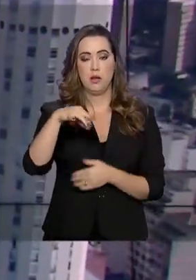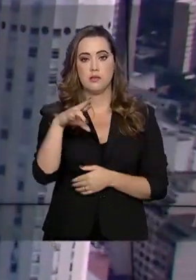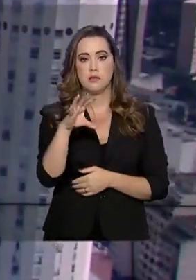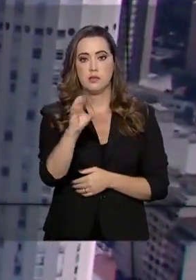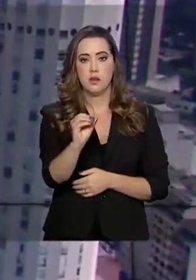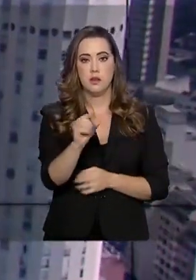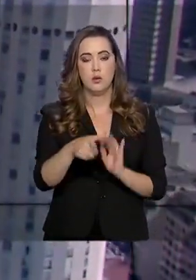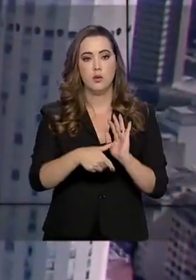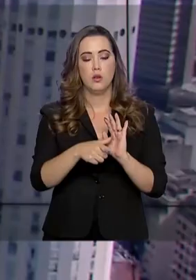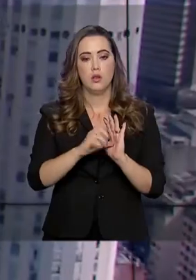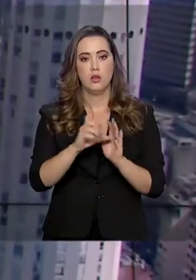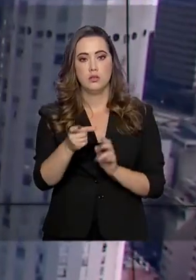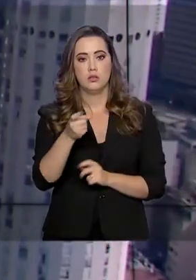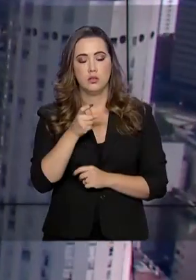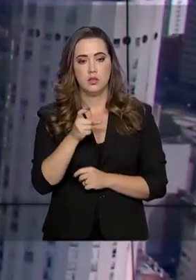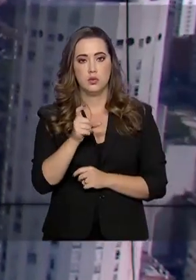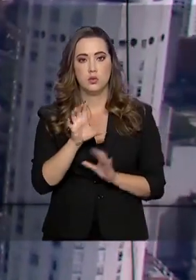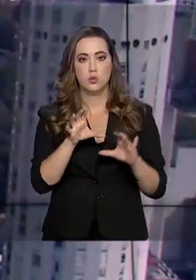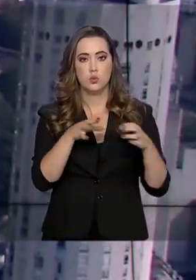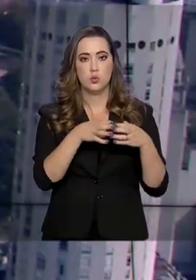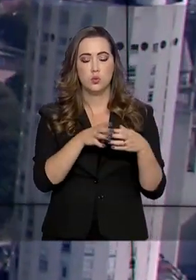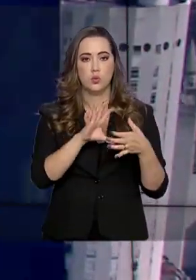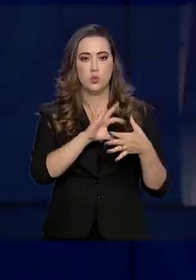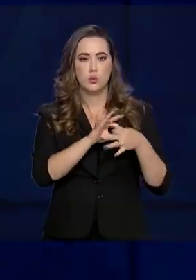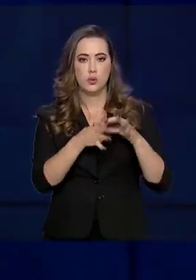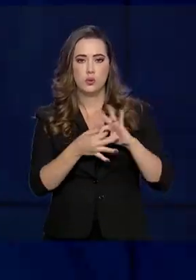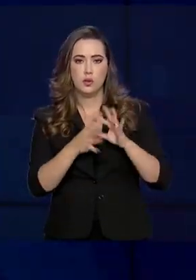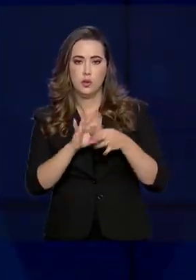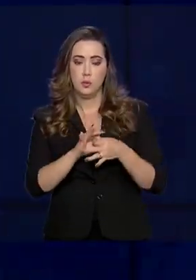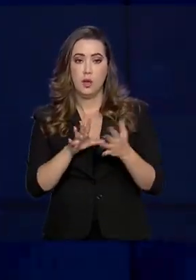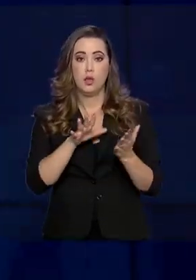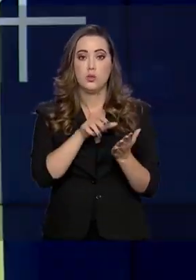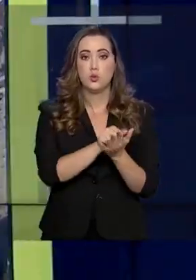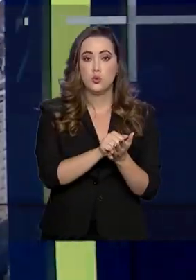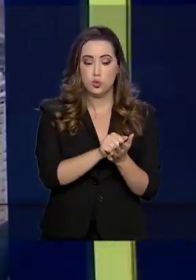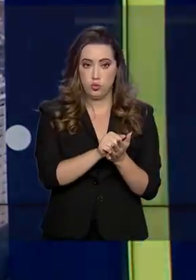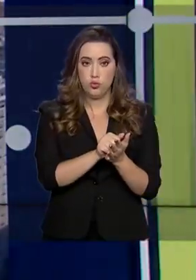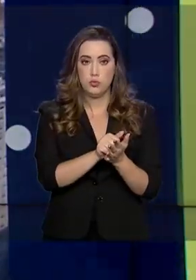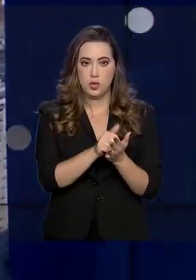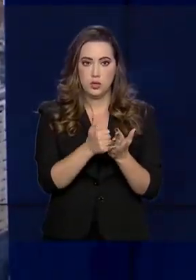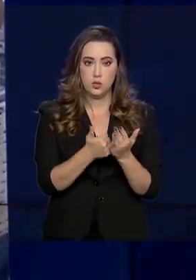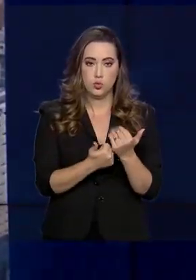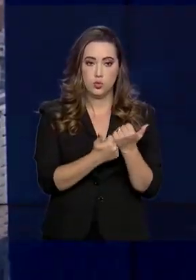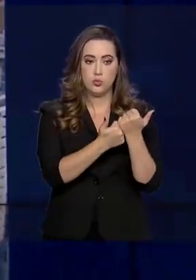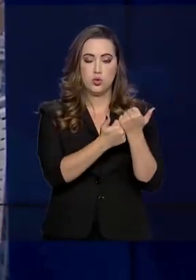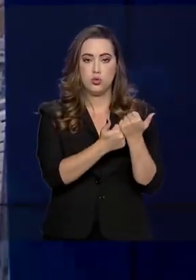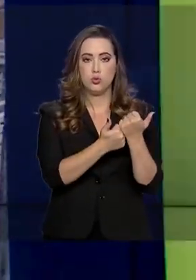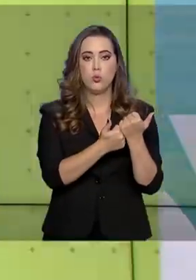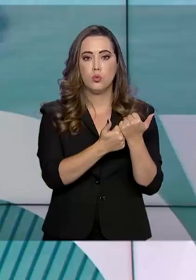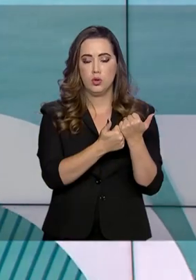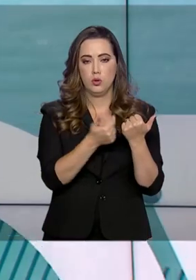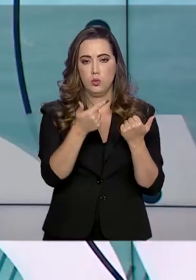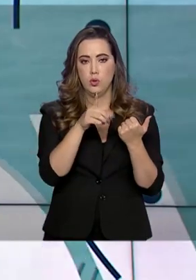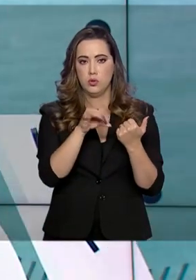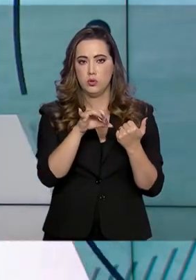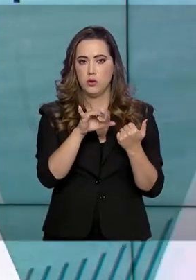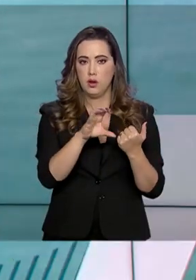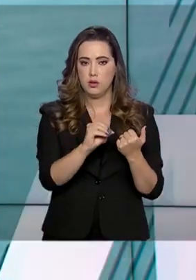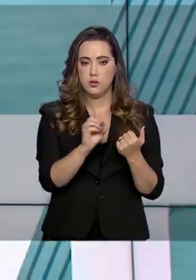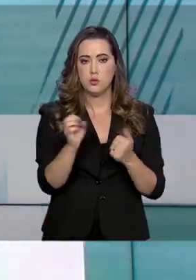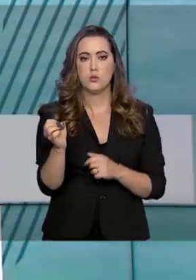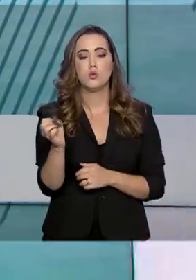ex-diretor do escritório de governança do legado olímpico assumir a pasta no lugar de décio brasil a nomeação do novo